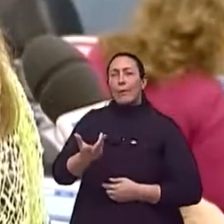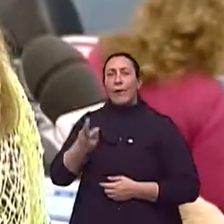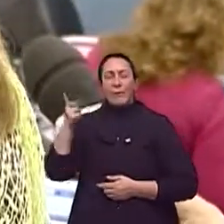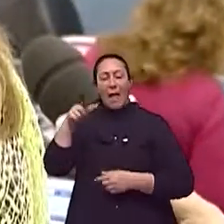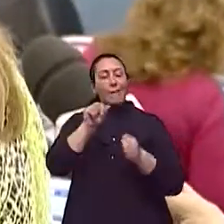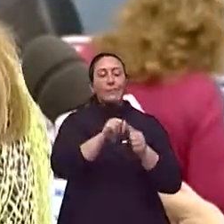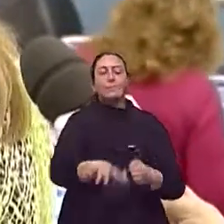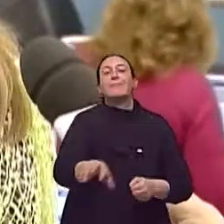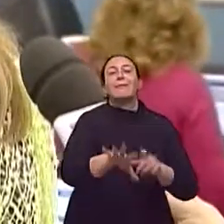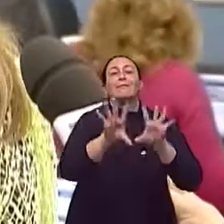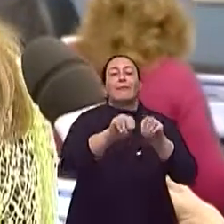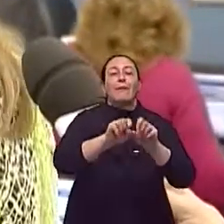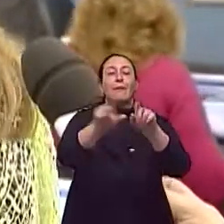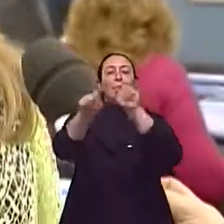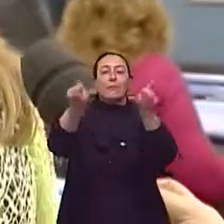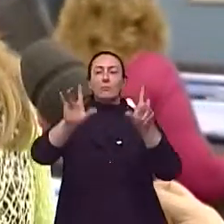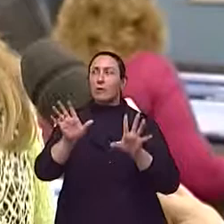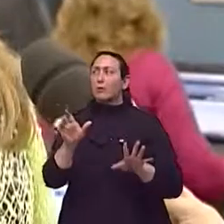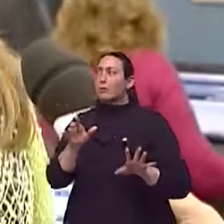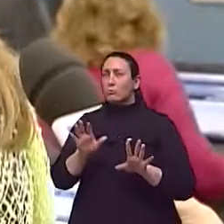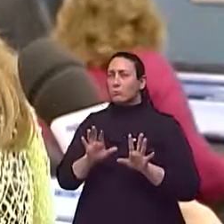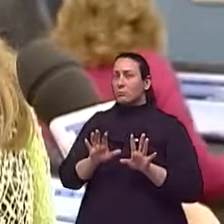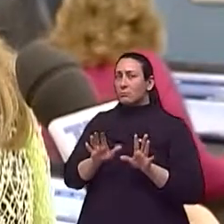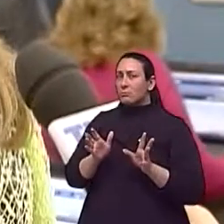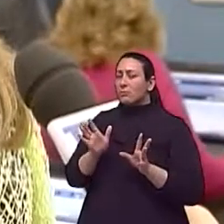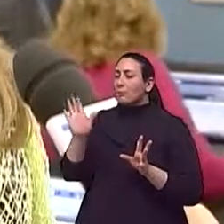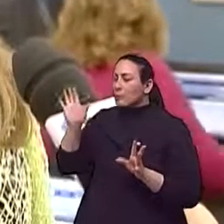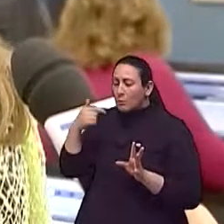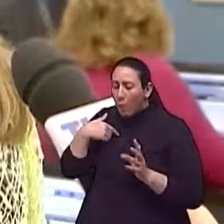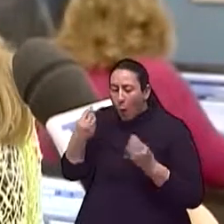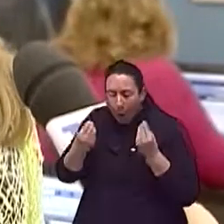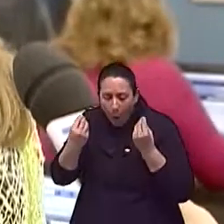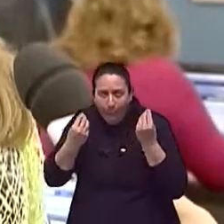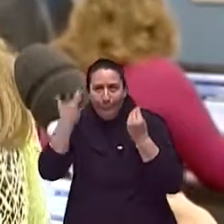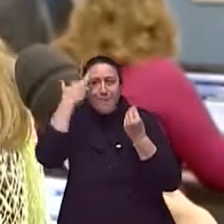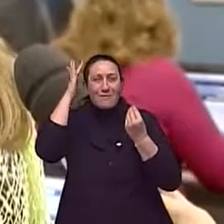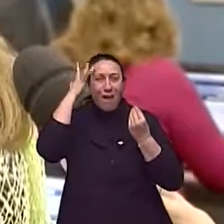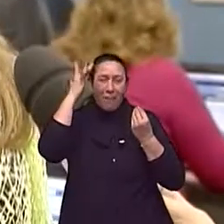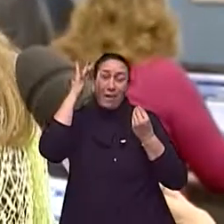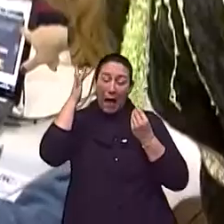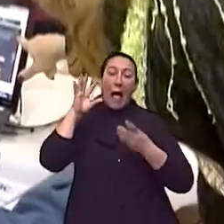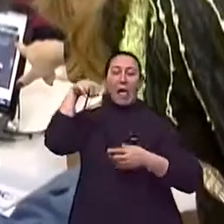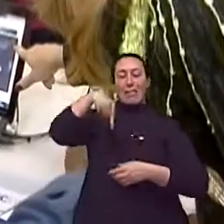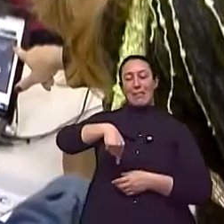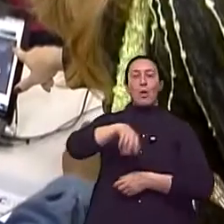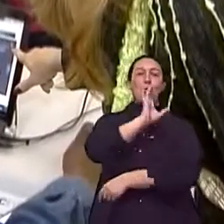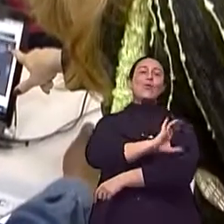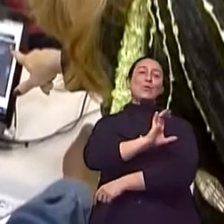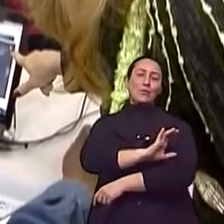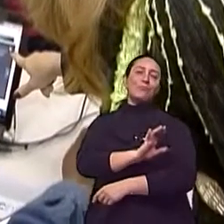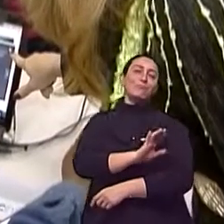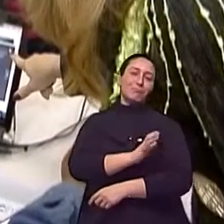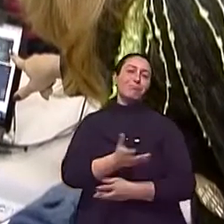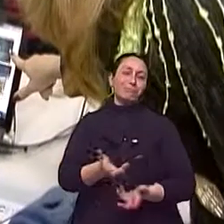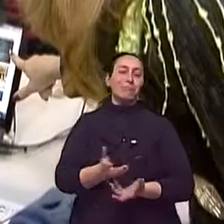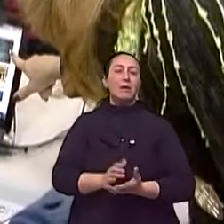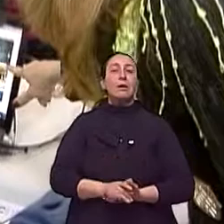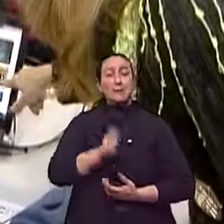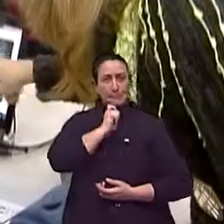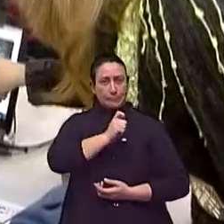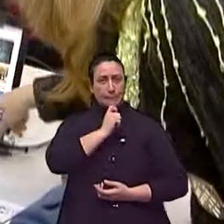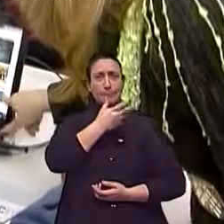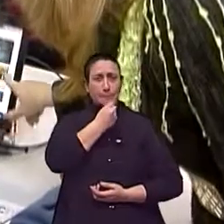fazem aí Eles não conseguem e as dificuldades que eles estão tendo aqui eles estão conseguindo superar para a Professora Tânia a